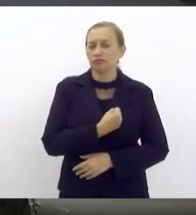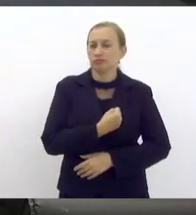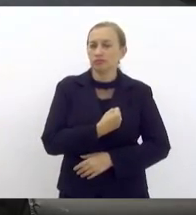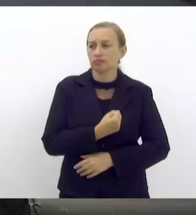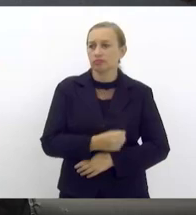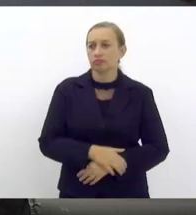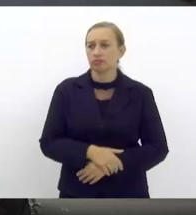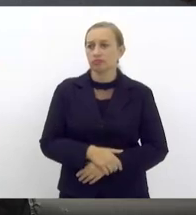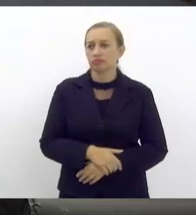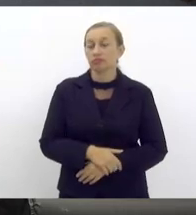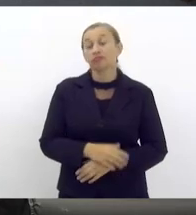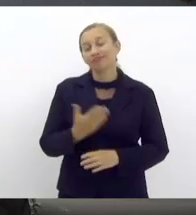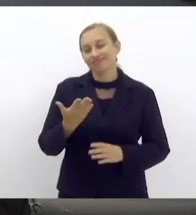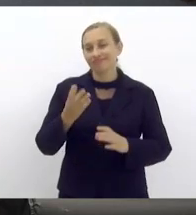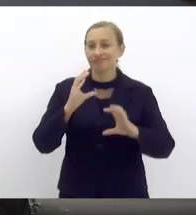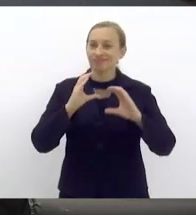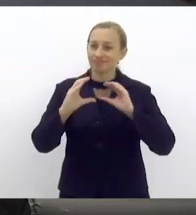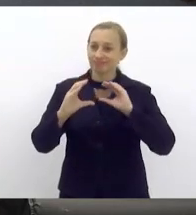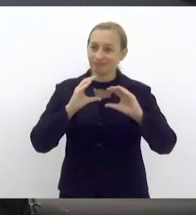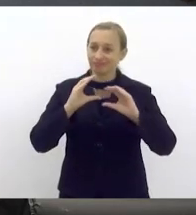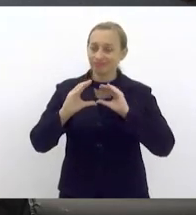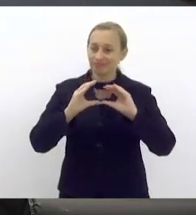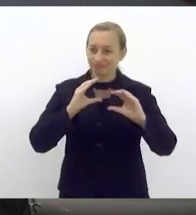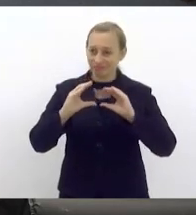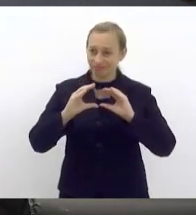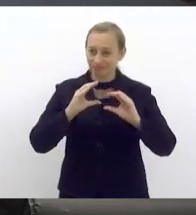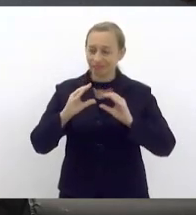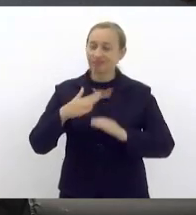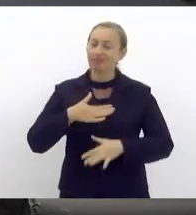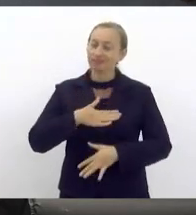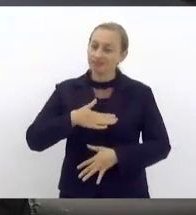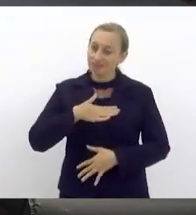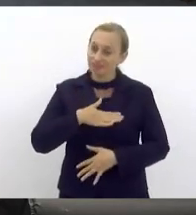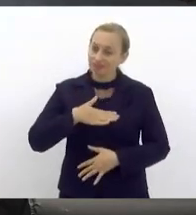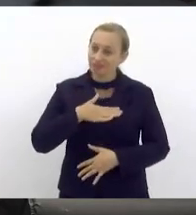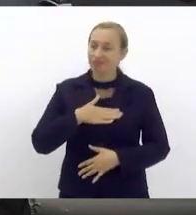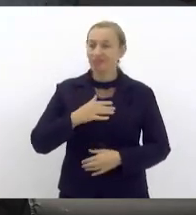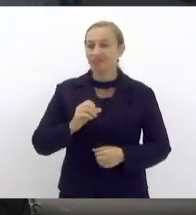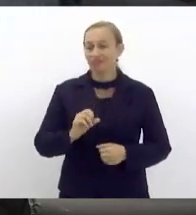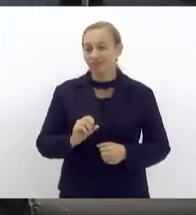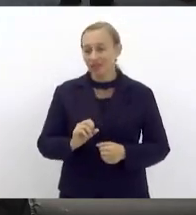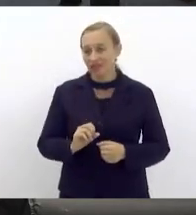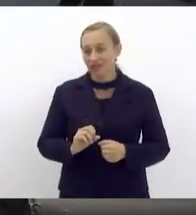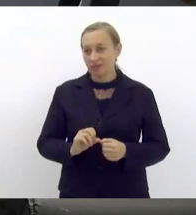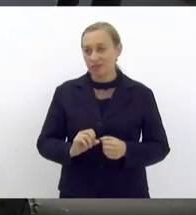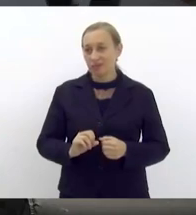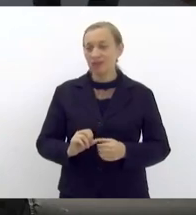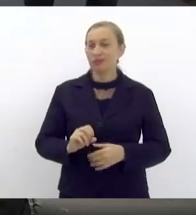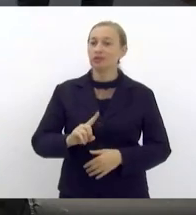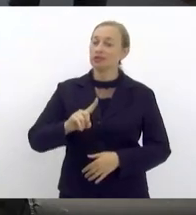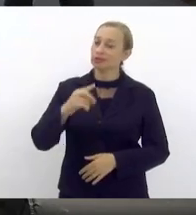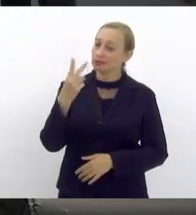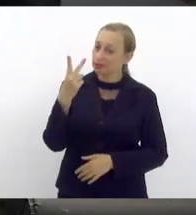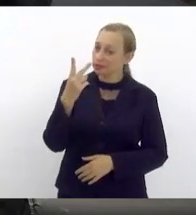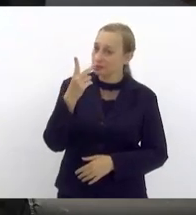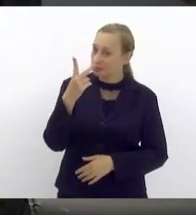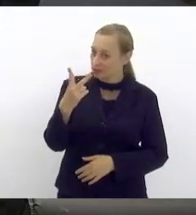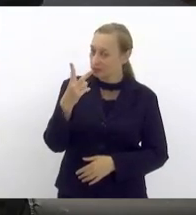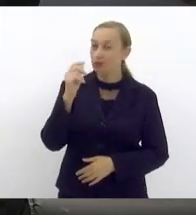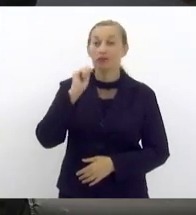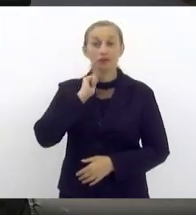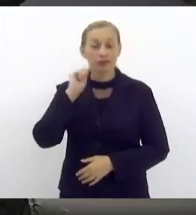é uma comunicação que eu gostaria de fazer dia dois de abril